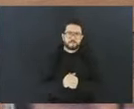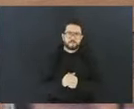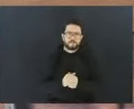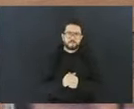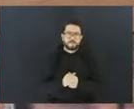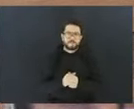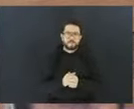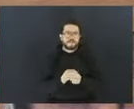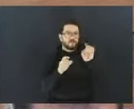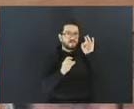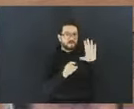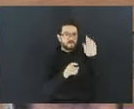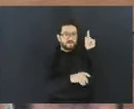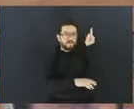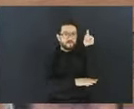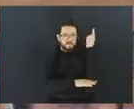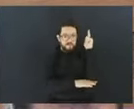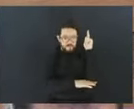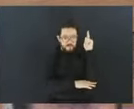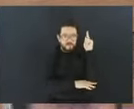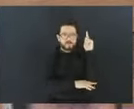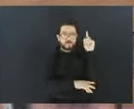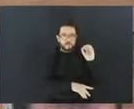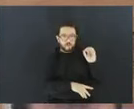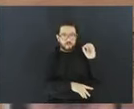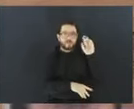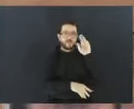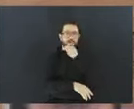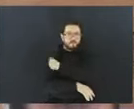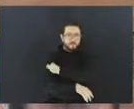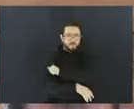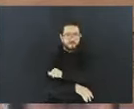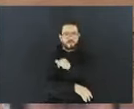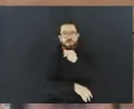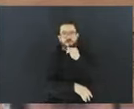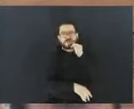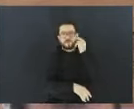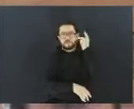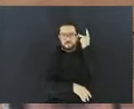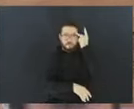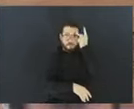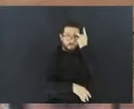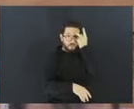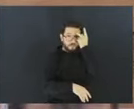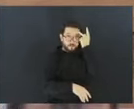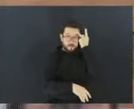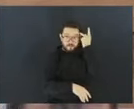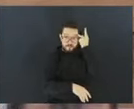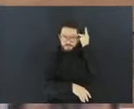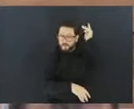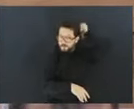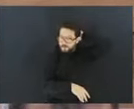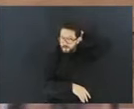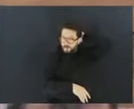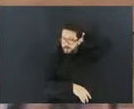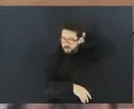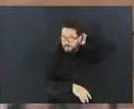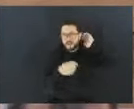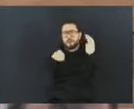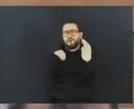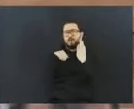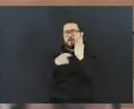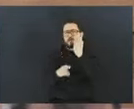Goiás, Bahia, Pará, Rio e São Paulo. A minha pergunta é, já que em termos proporcionais, o